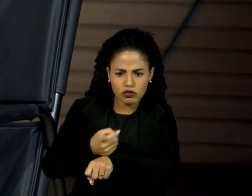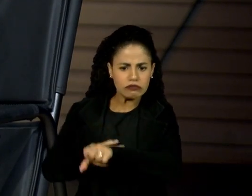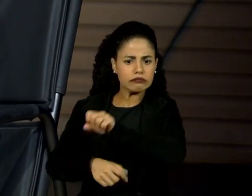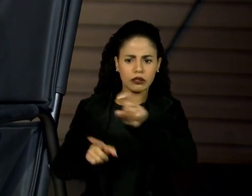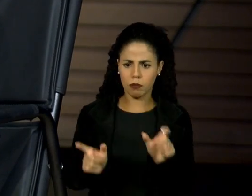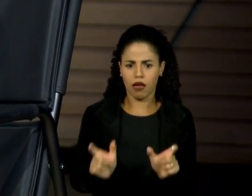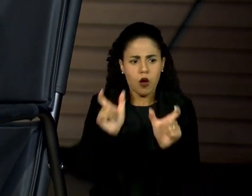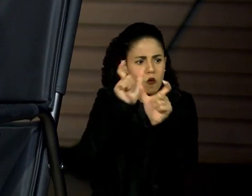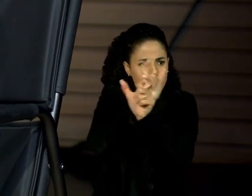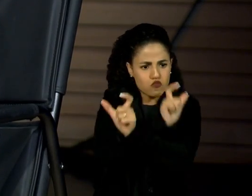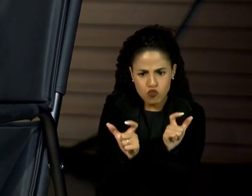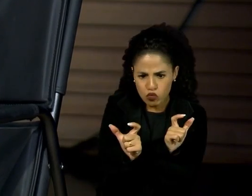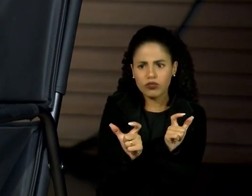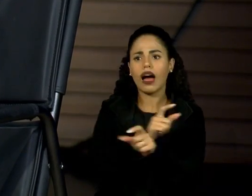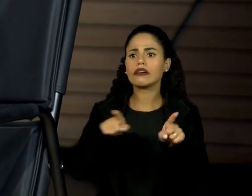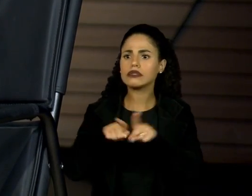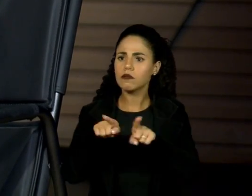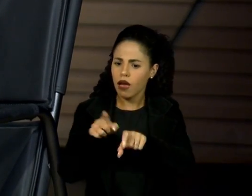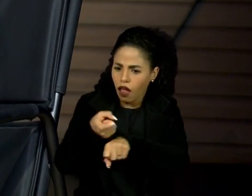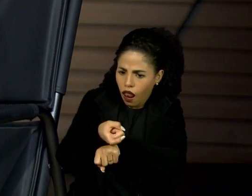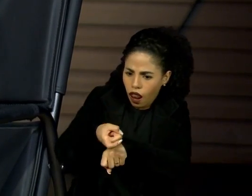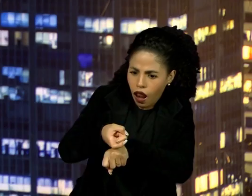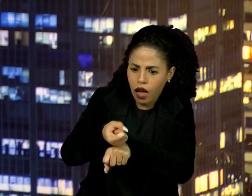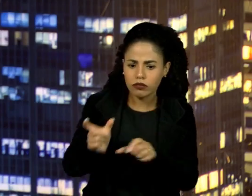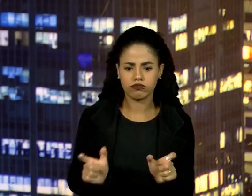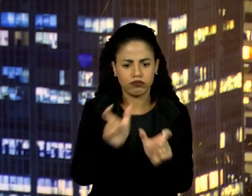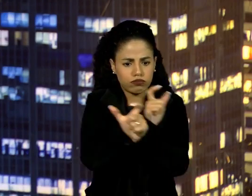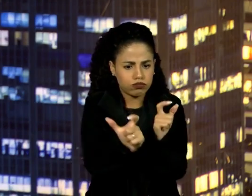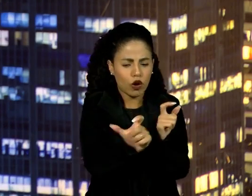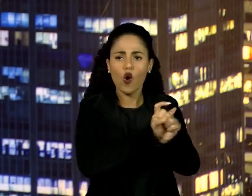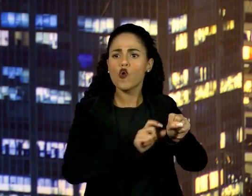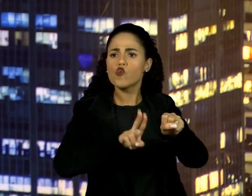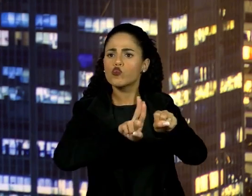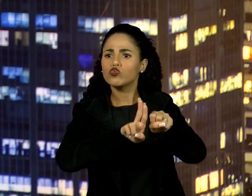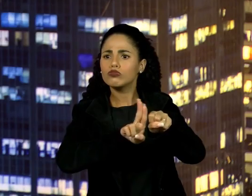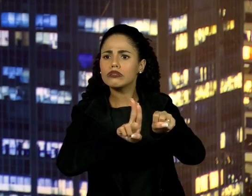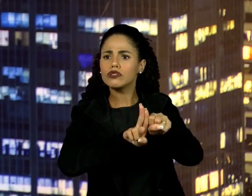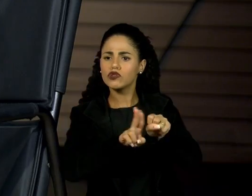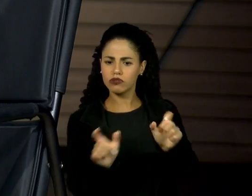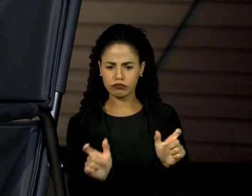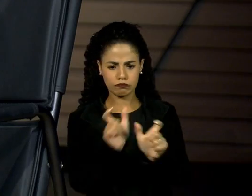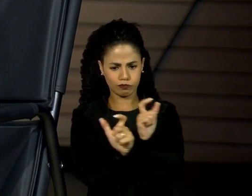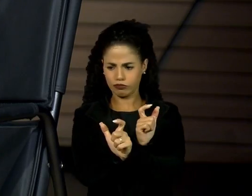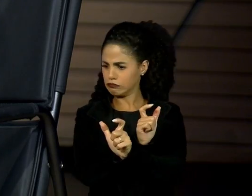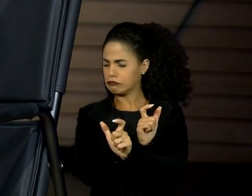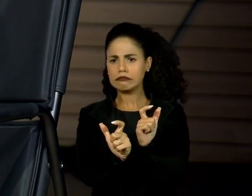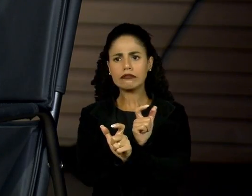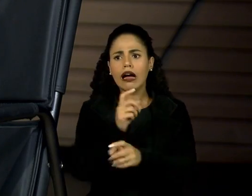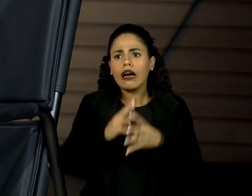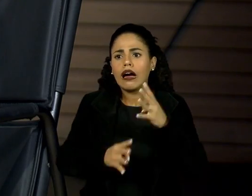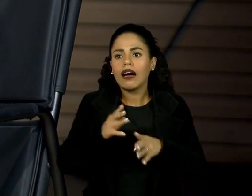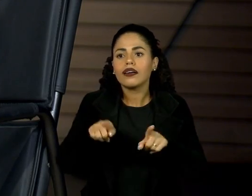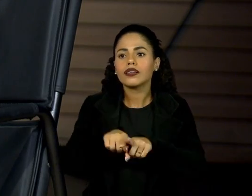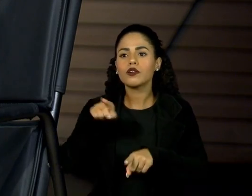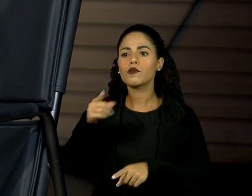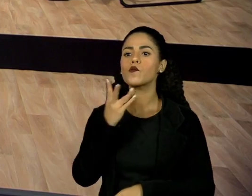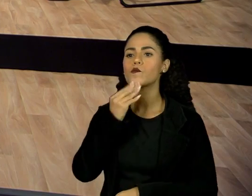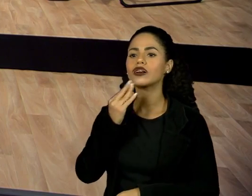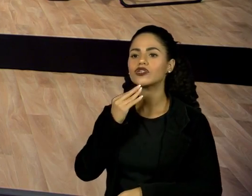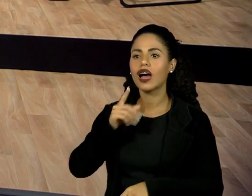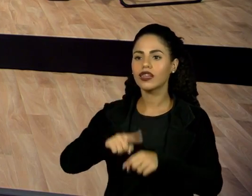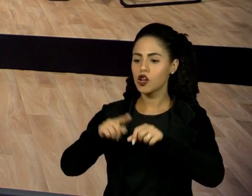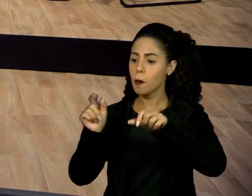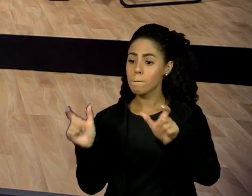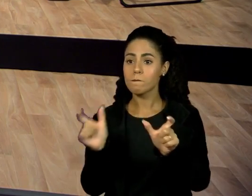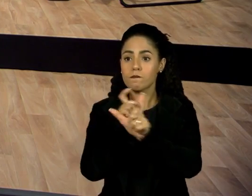no caso aí, da palavra que funciona como adjetivo, com o substantivo, não dá certo. Essa fórmula, né, que o Machado faz, o autor defunto e o defunto